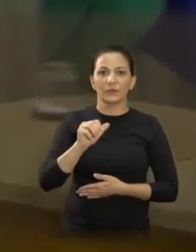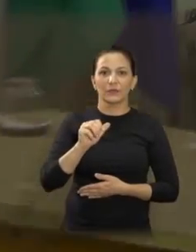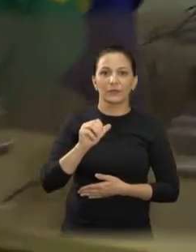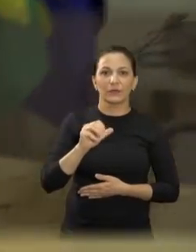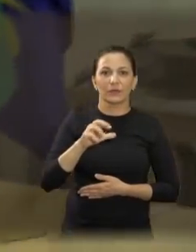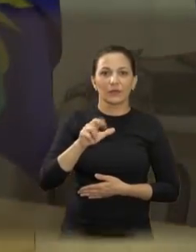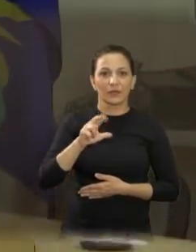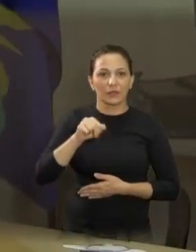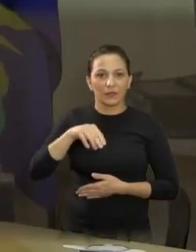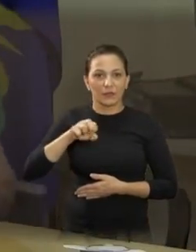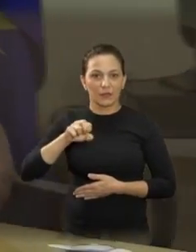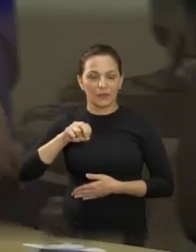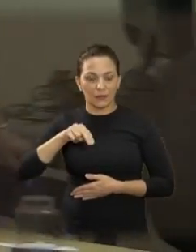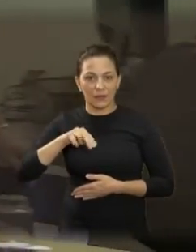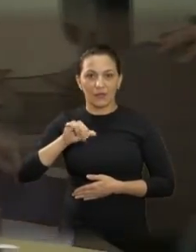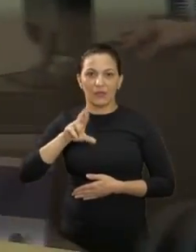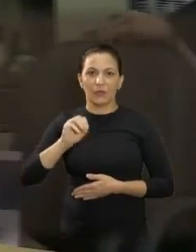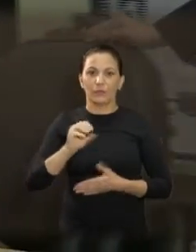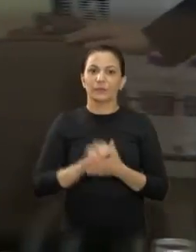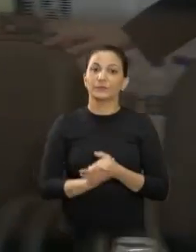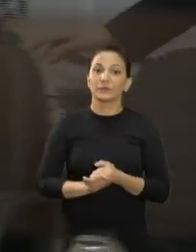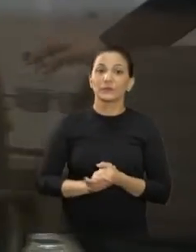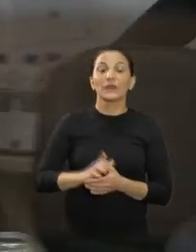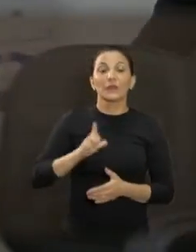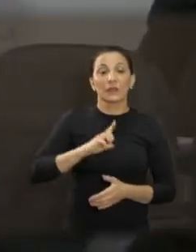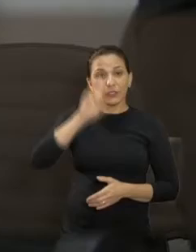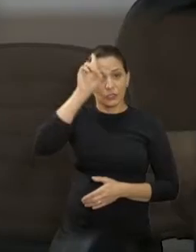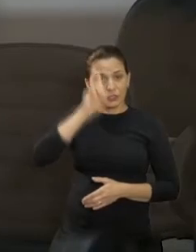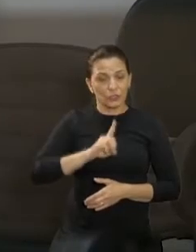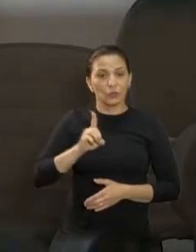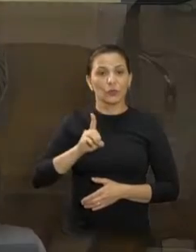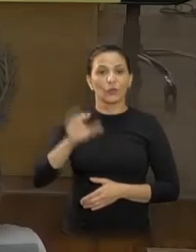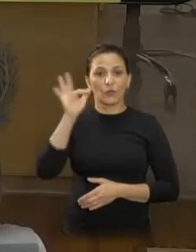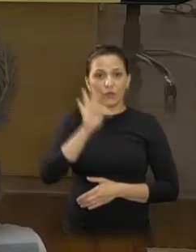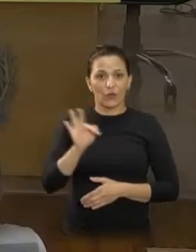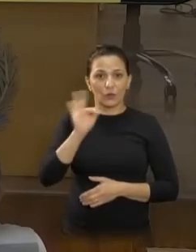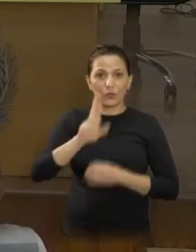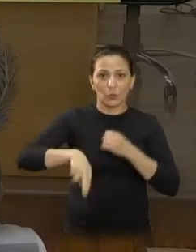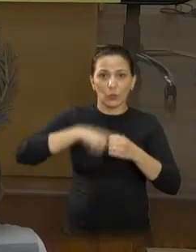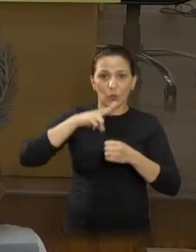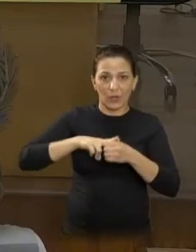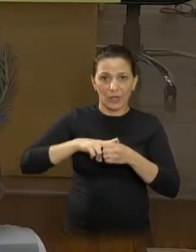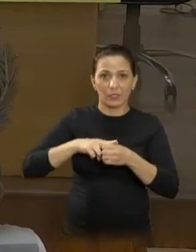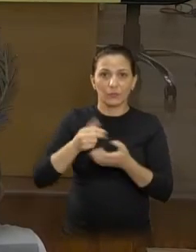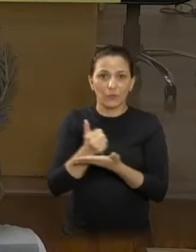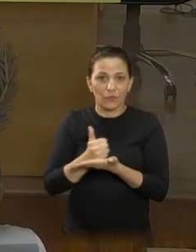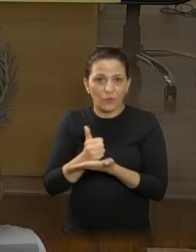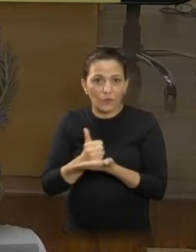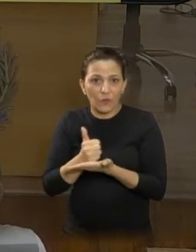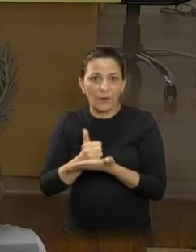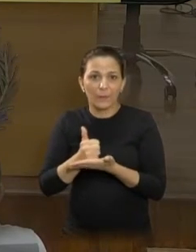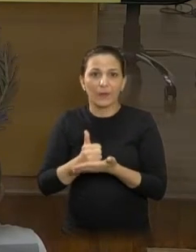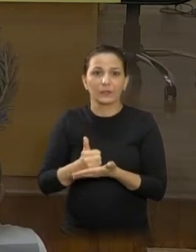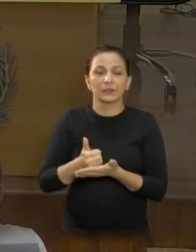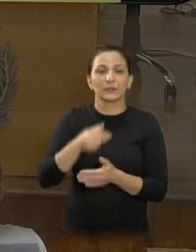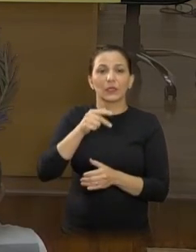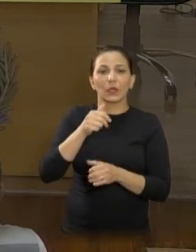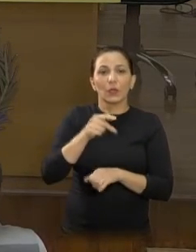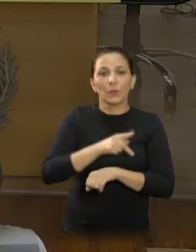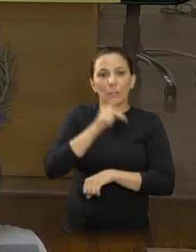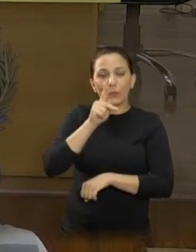O diretor da Faculdade de Ciências Farmacêuticas da Unesp Araraquara, professor doutor Luiz Vitor Silva